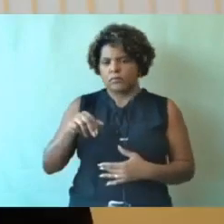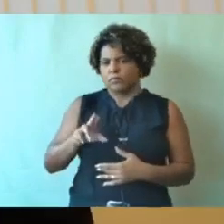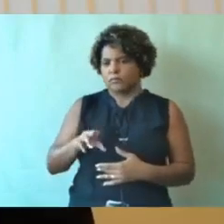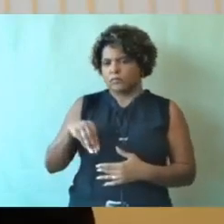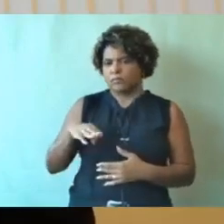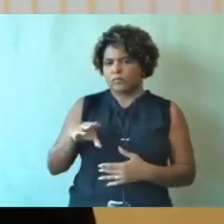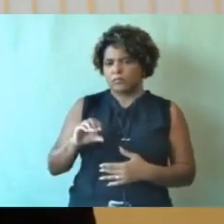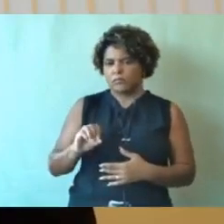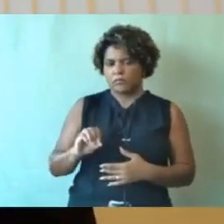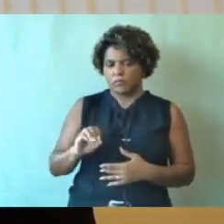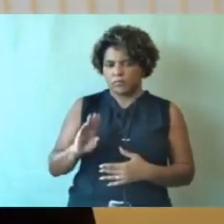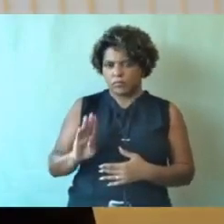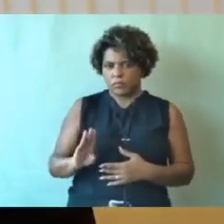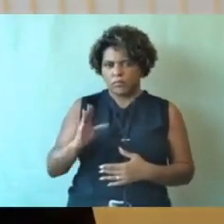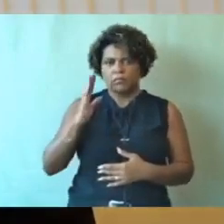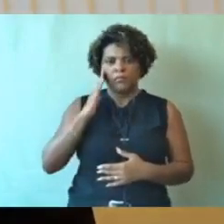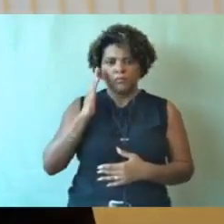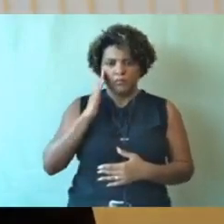Para a SUMOB,